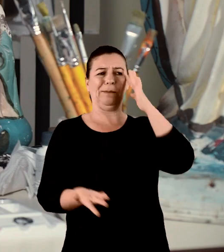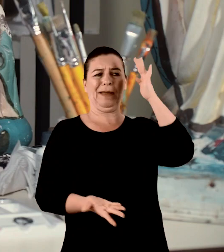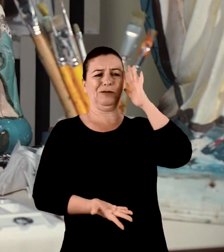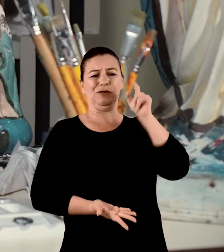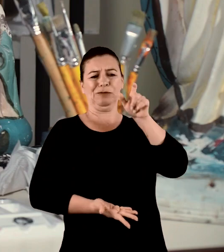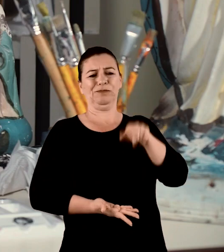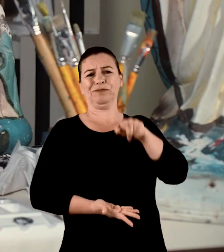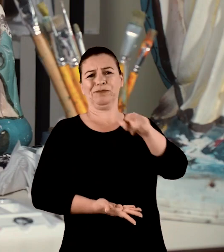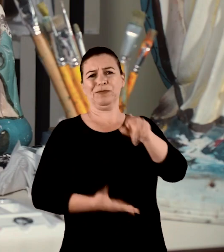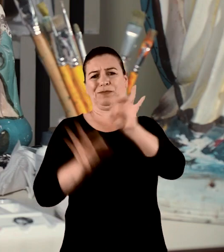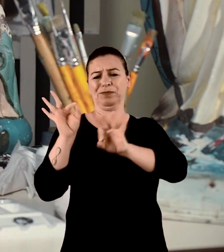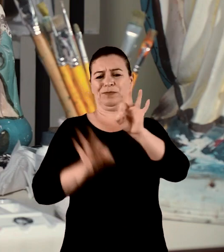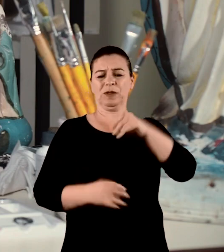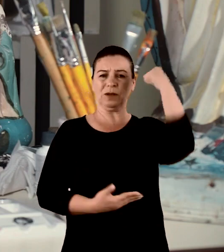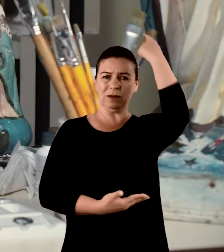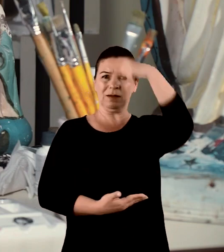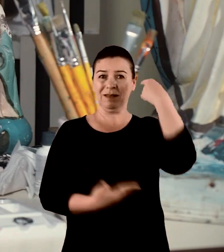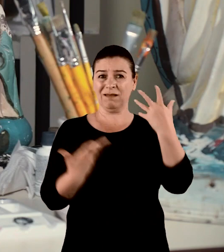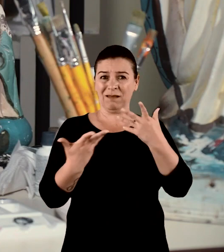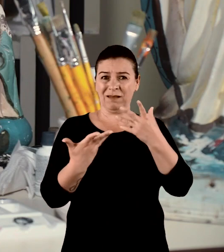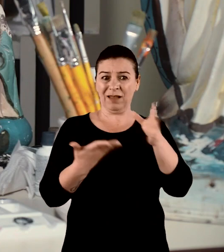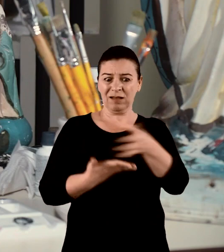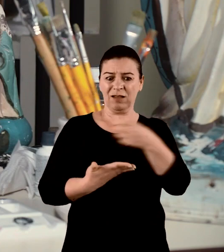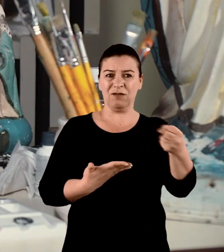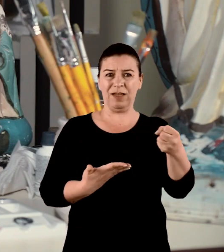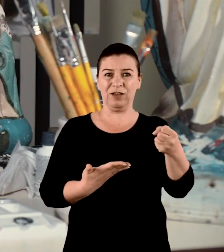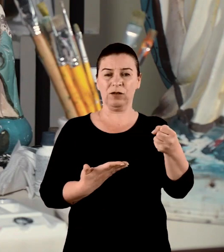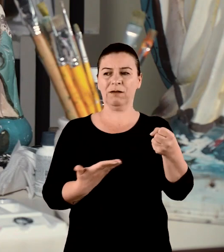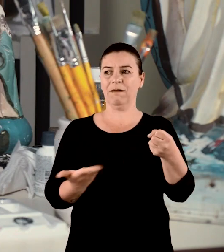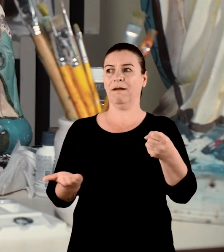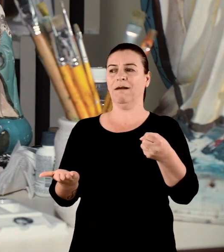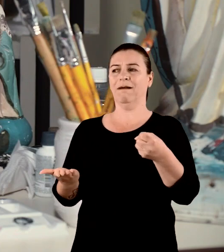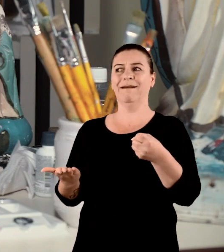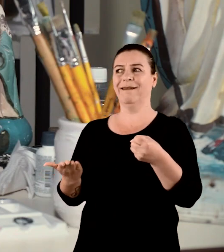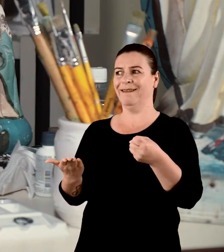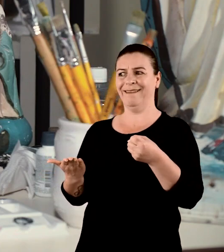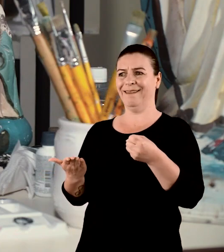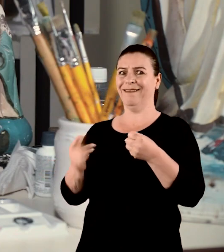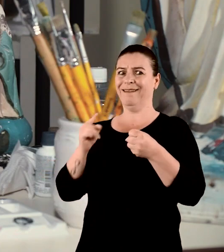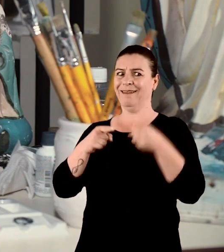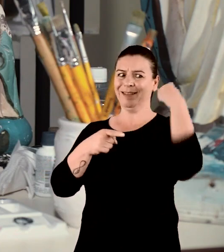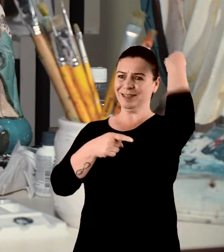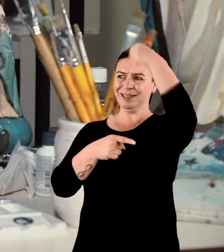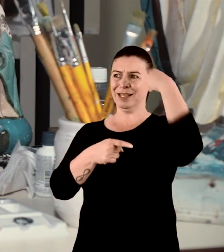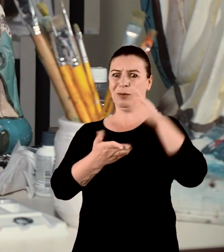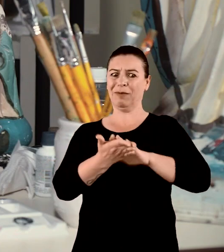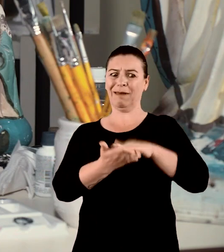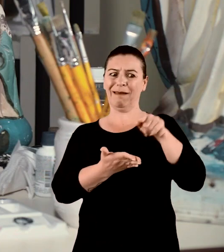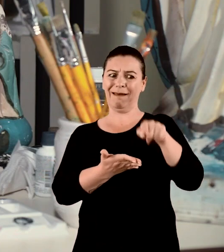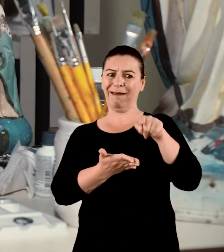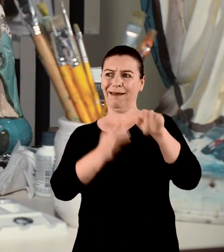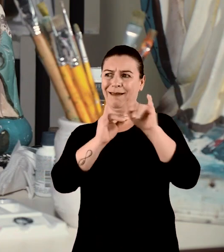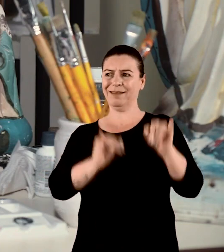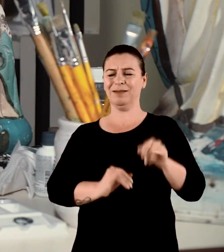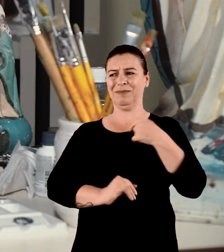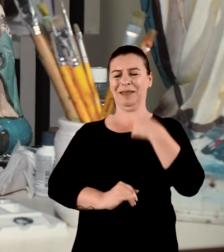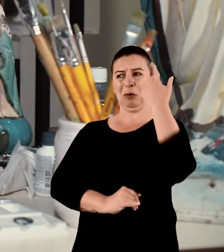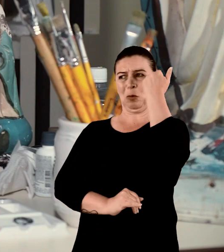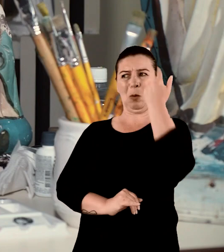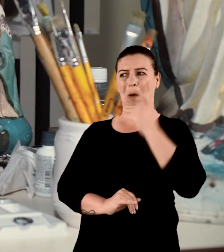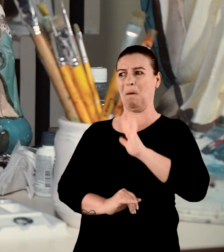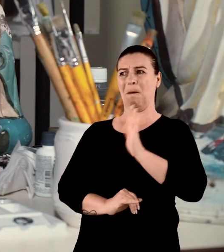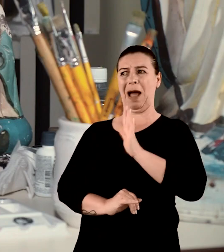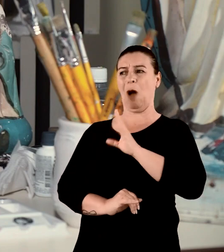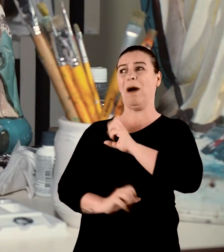uma cerveja. Imagine que uma pessoa como a senhora que restaura santo vai querer cerveja. Eu falei para ele, não, o santo é esse. Eu